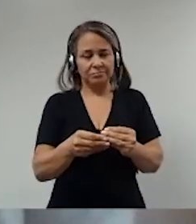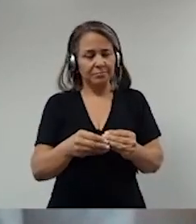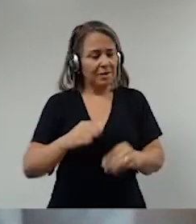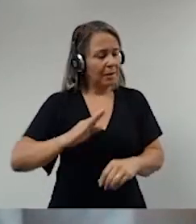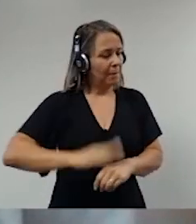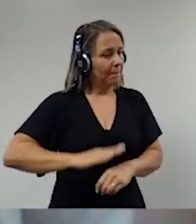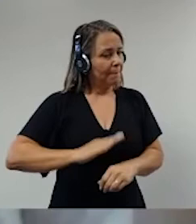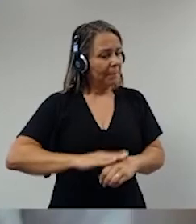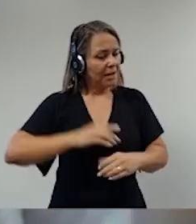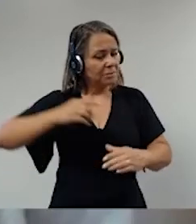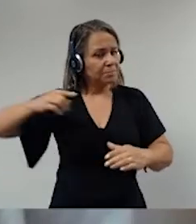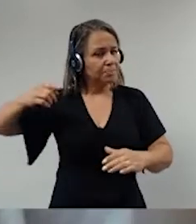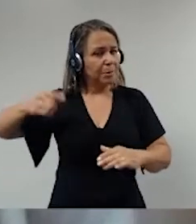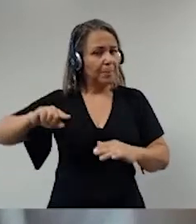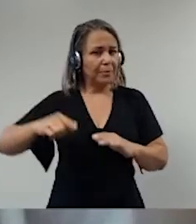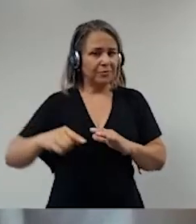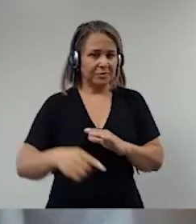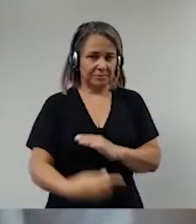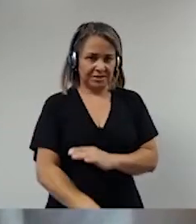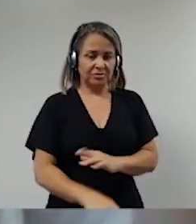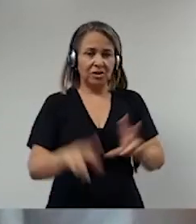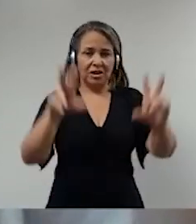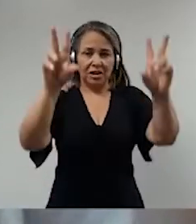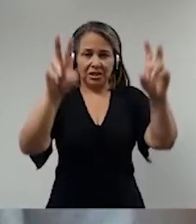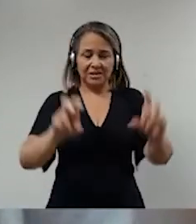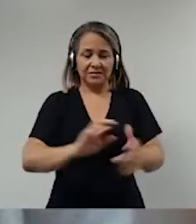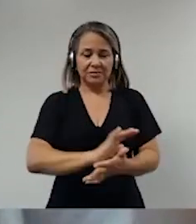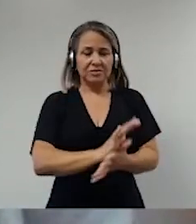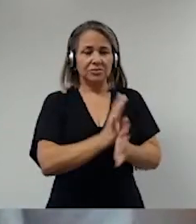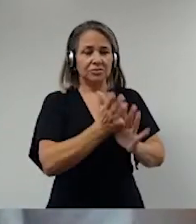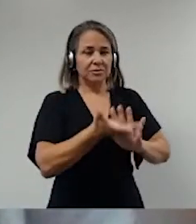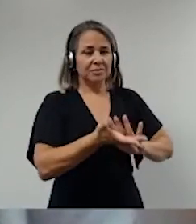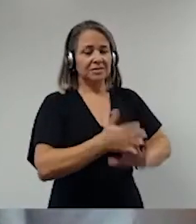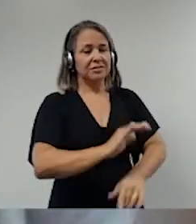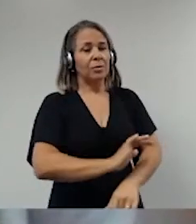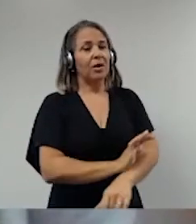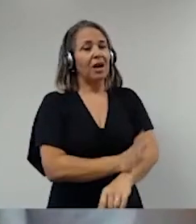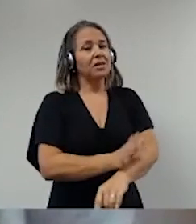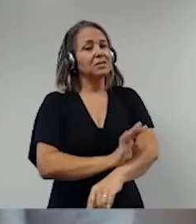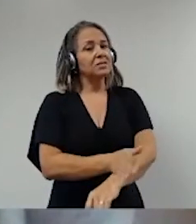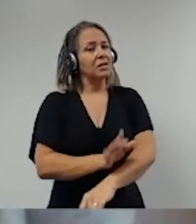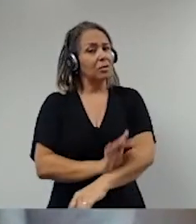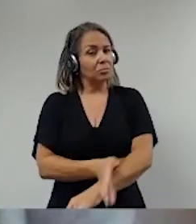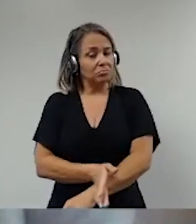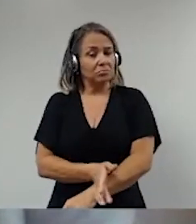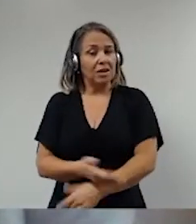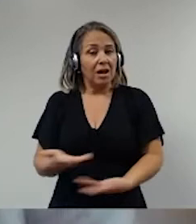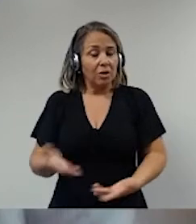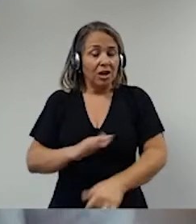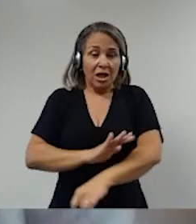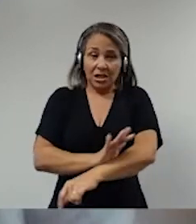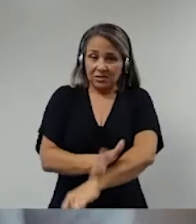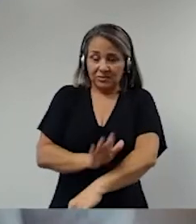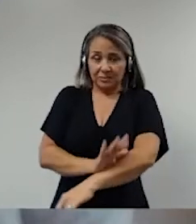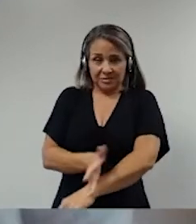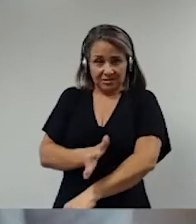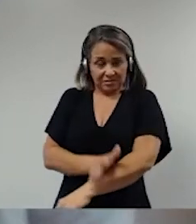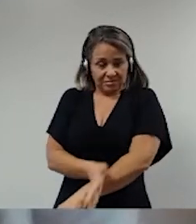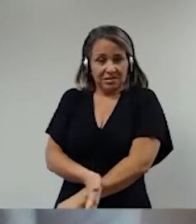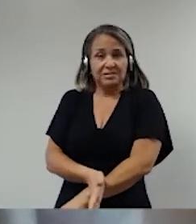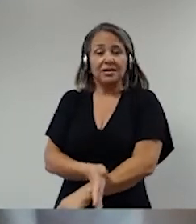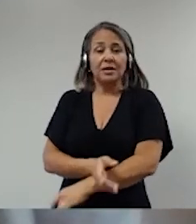mais extensa a questão da discriminação racial. E a questão da discriminação racial